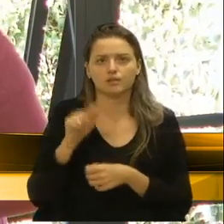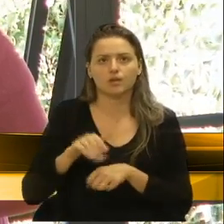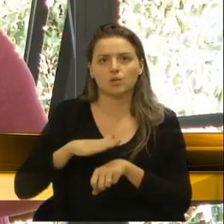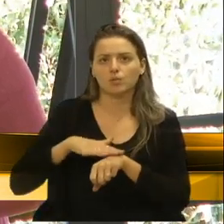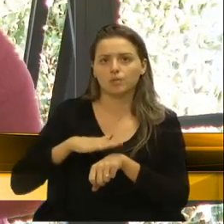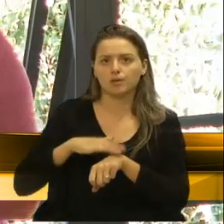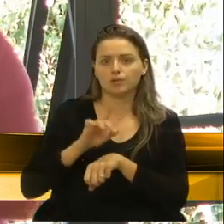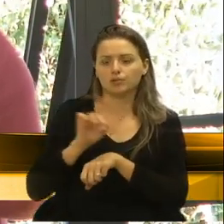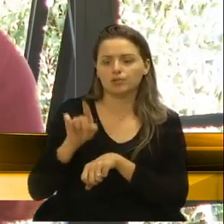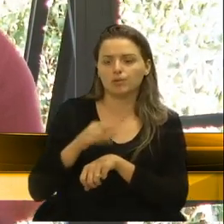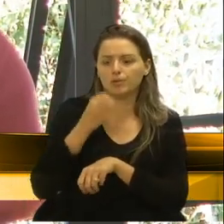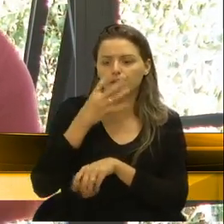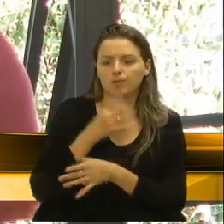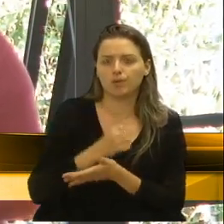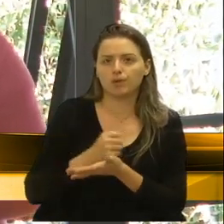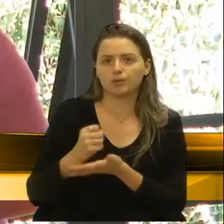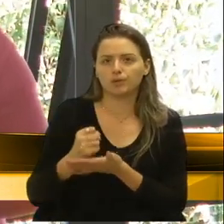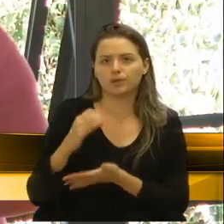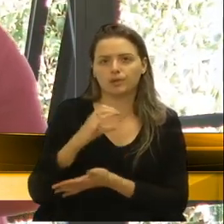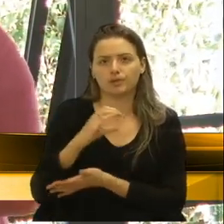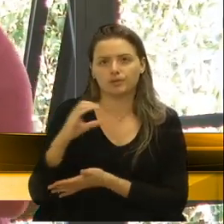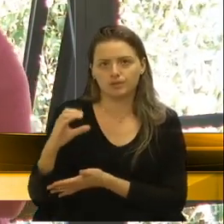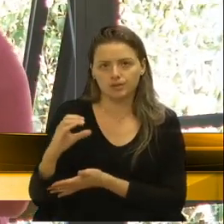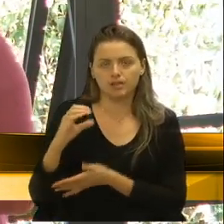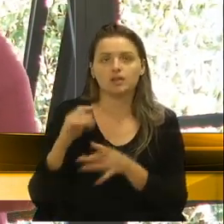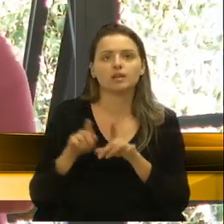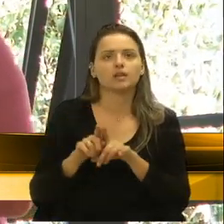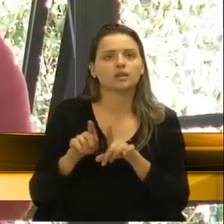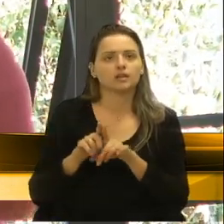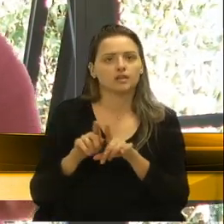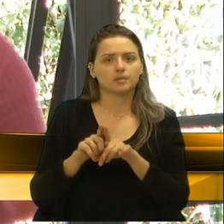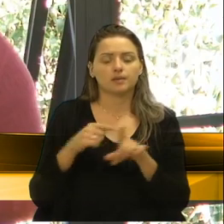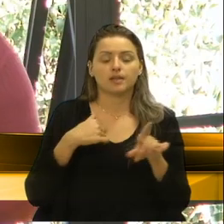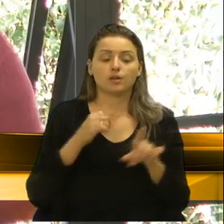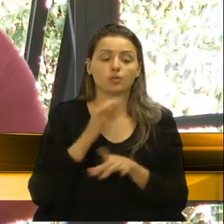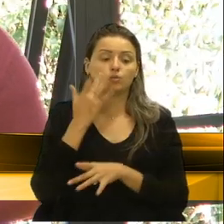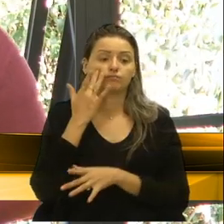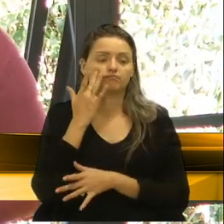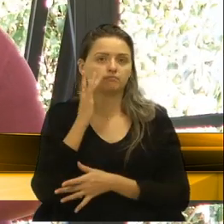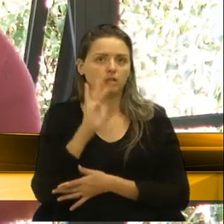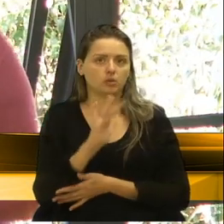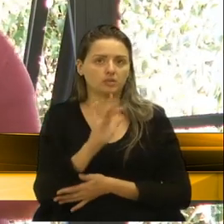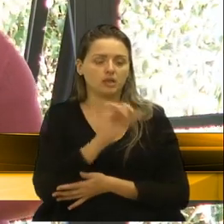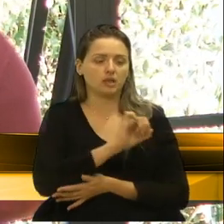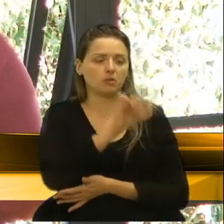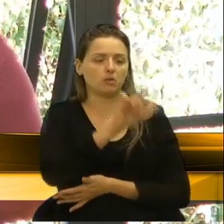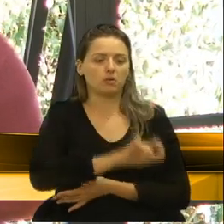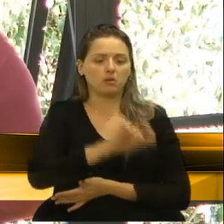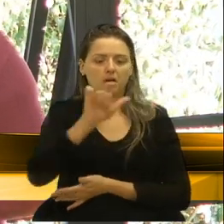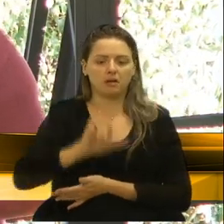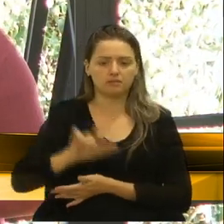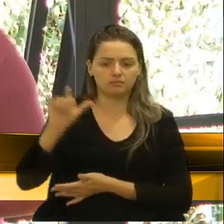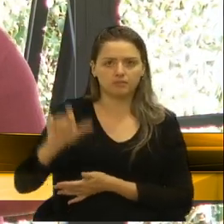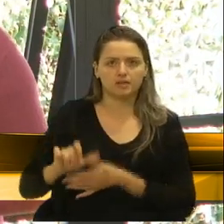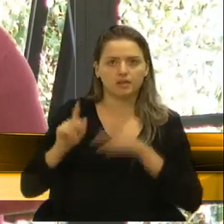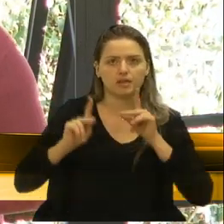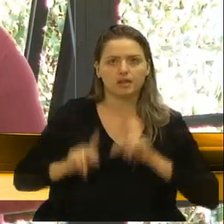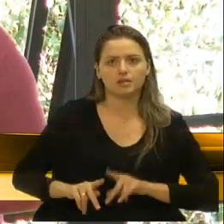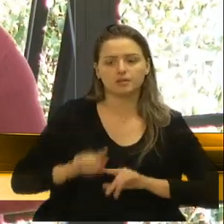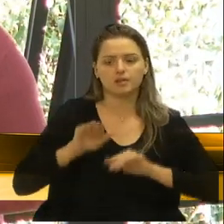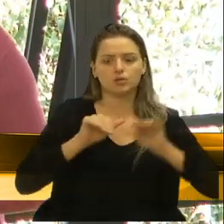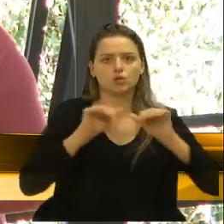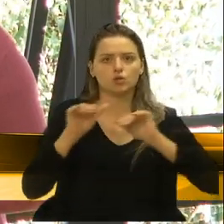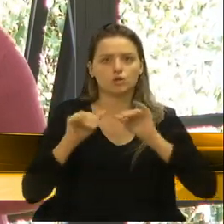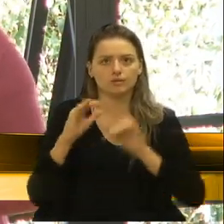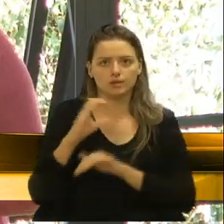seria momento para a contratação de CCs, e aqui também não questiono a qualificação de cada um que foi indicado,